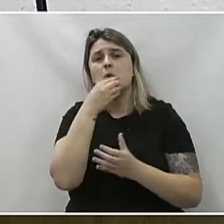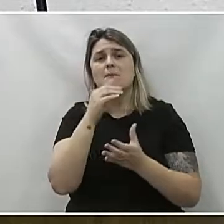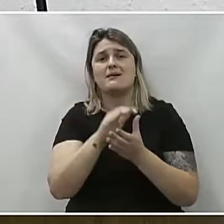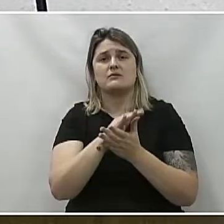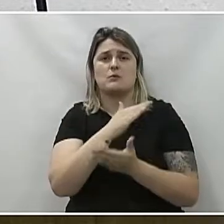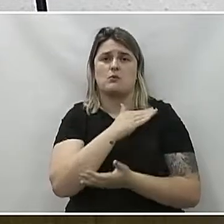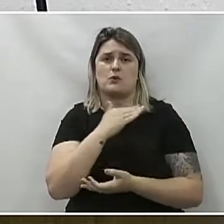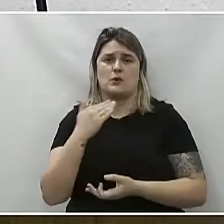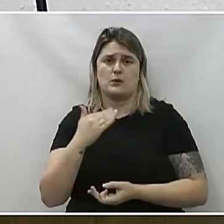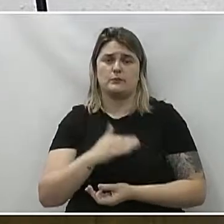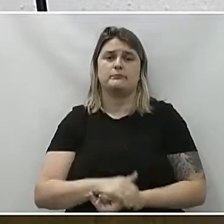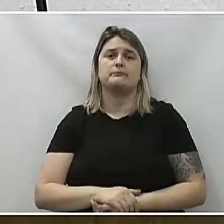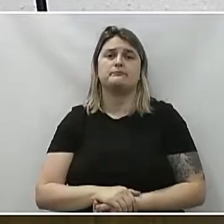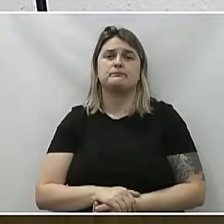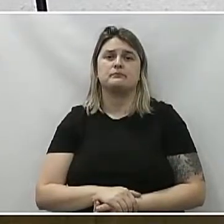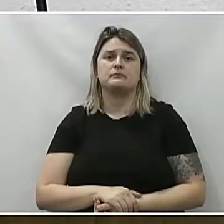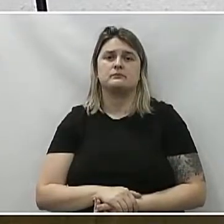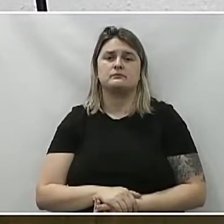a óbito.